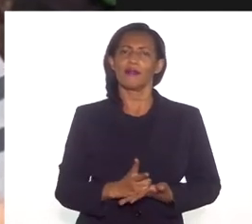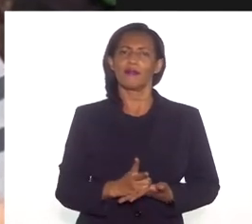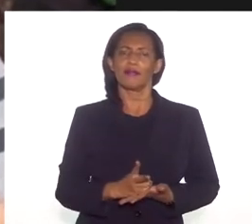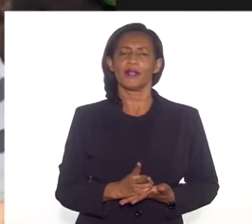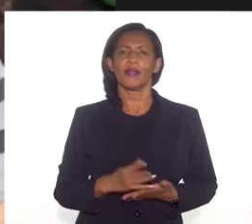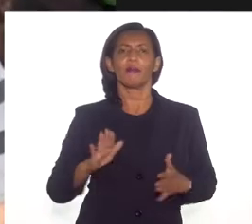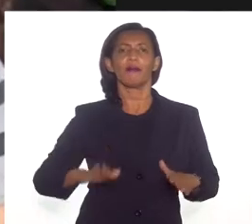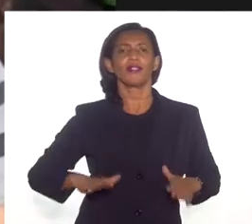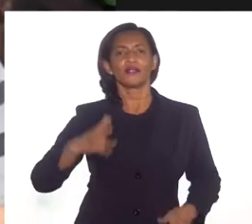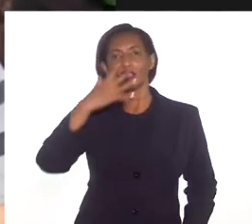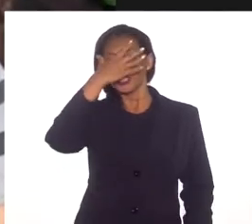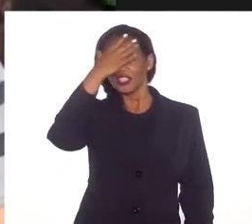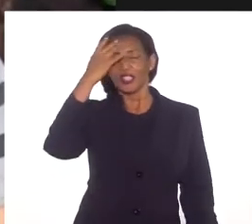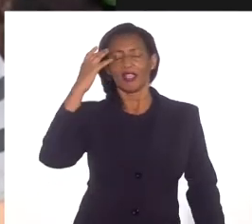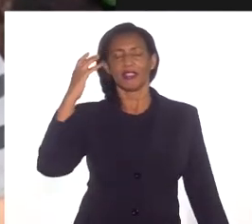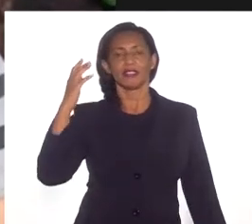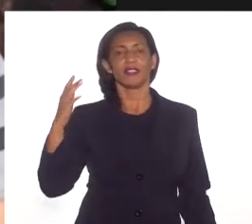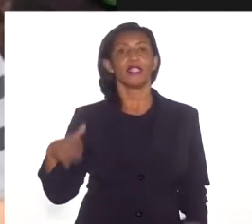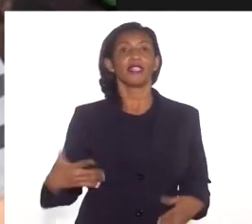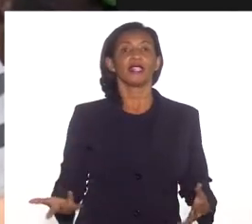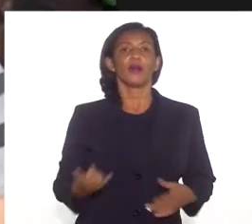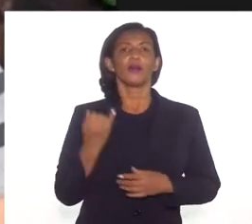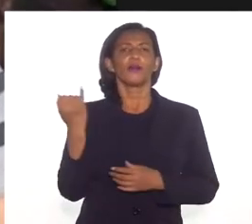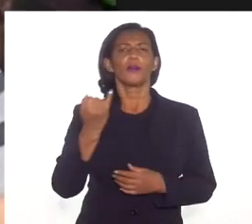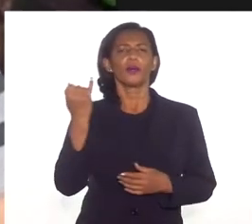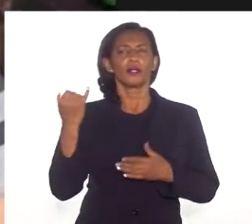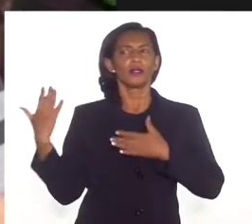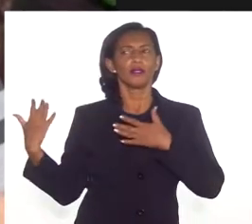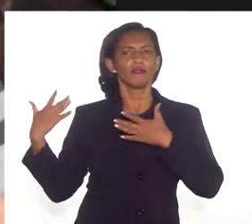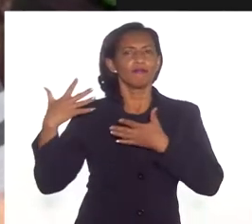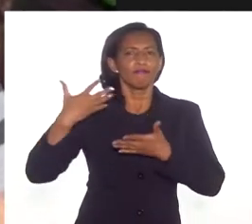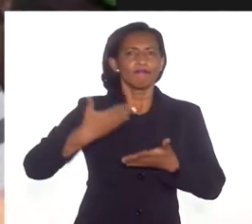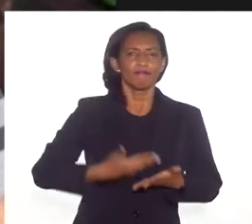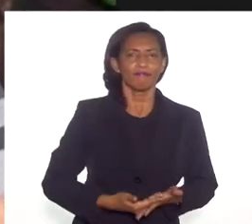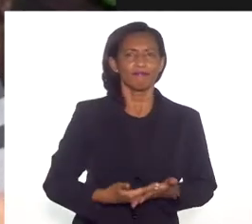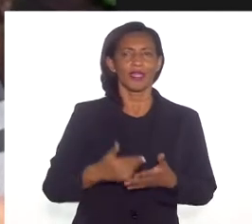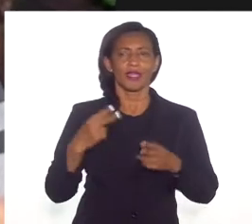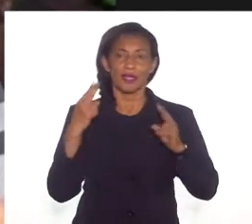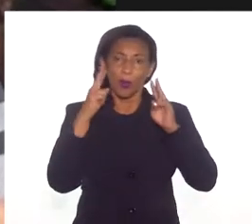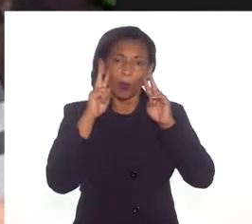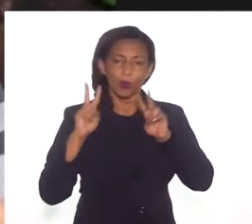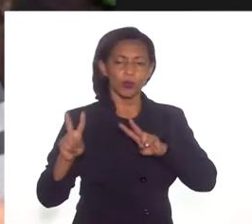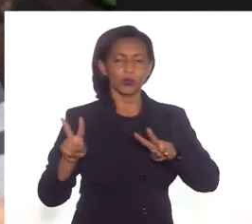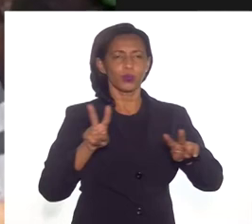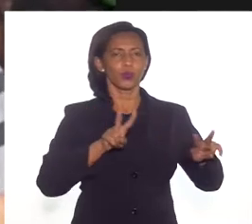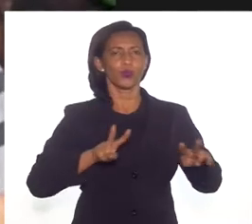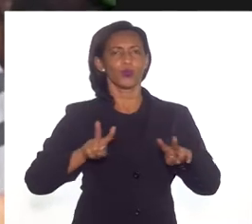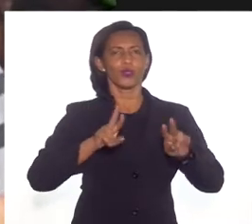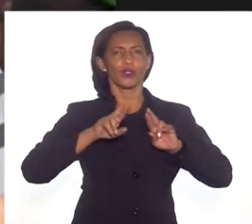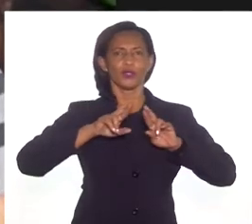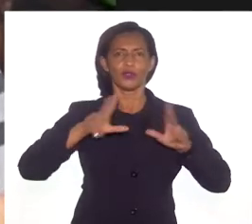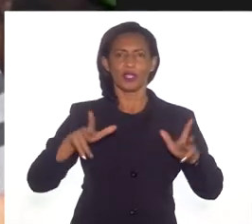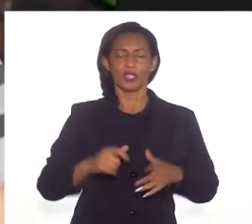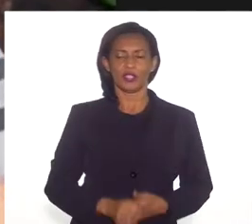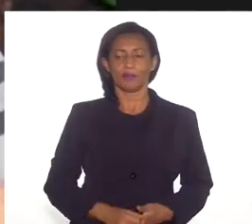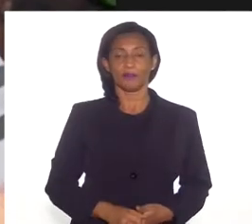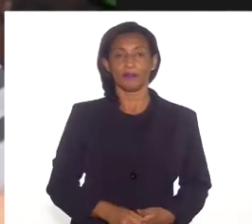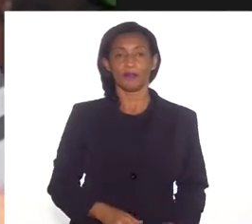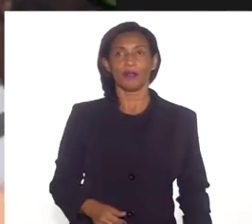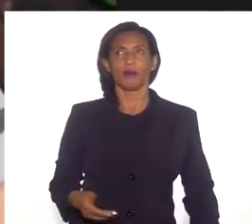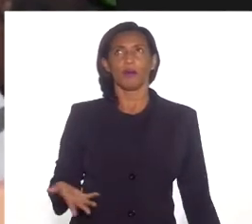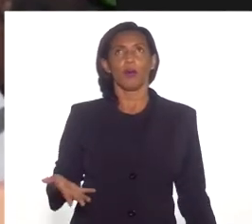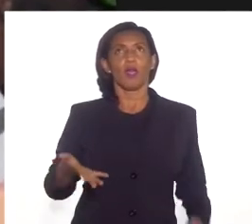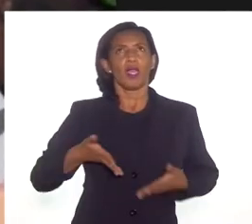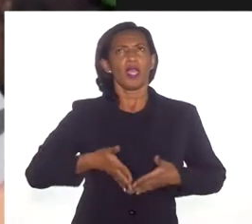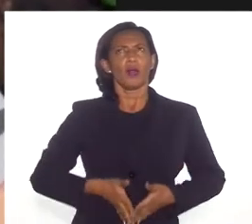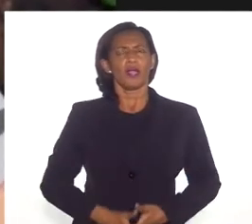foi, mas às vezes esquece disso, né? Então é importante a gente trazer esses outros olhares. Bom, de fato, eu sou